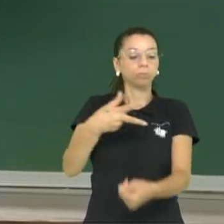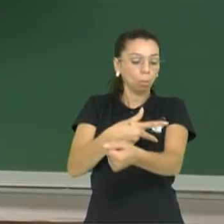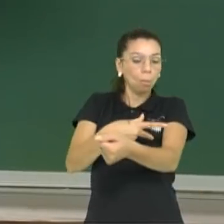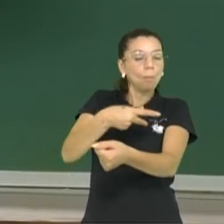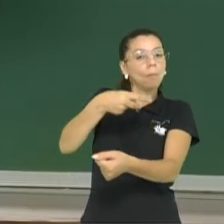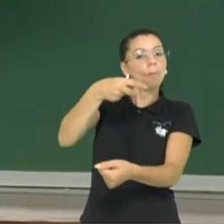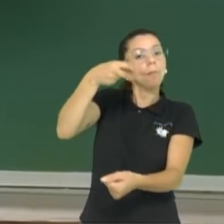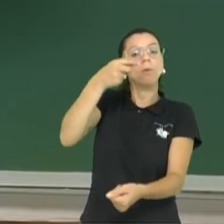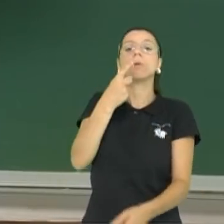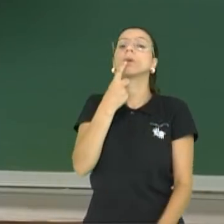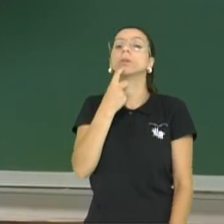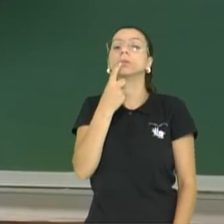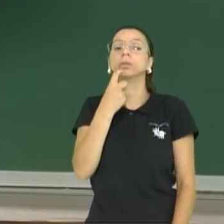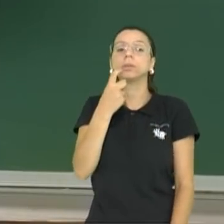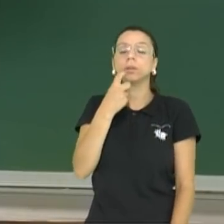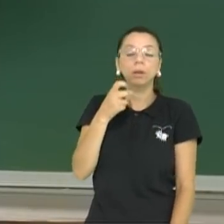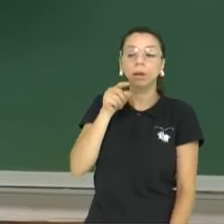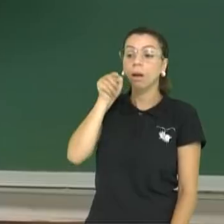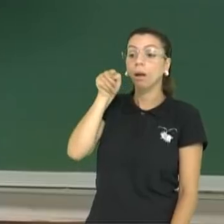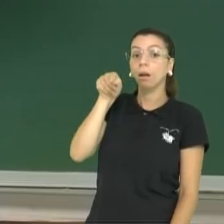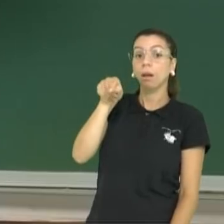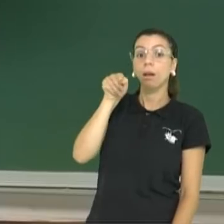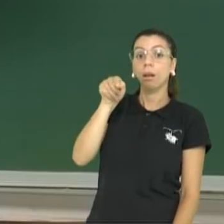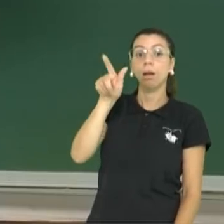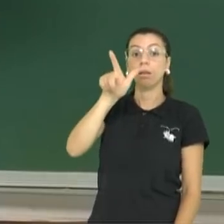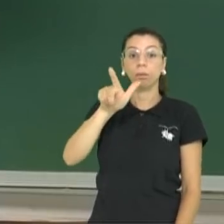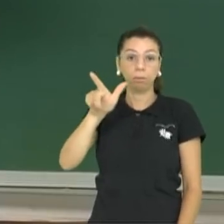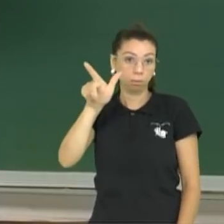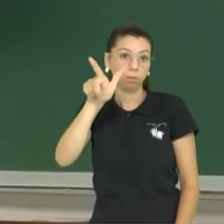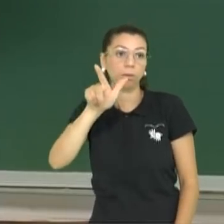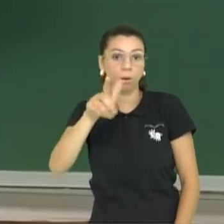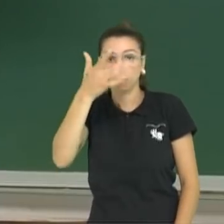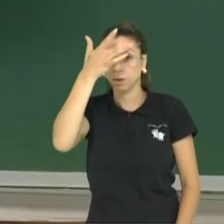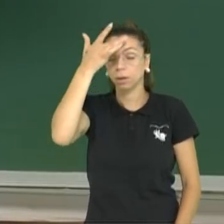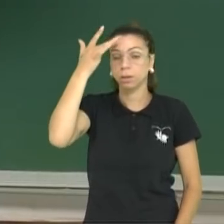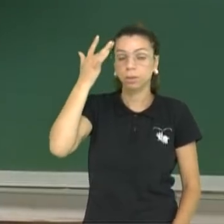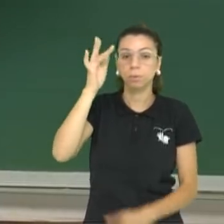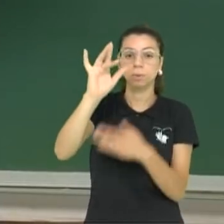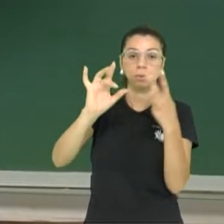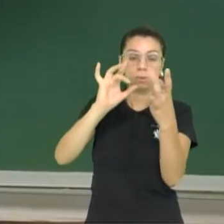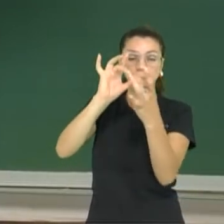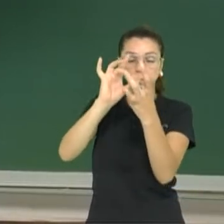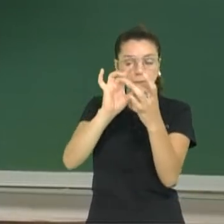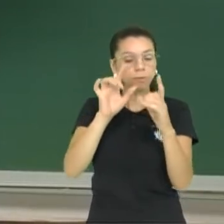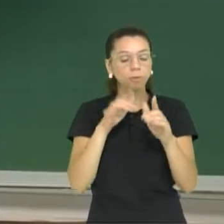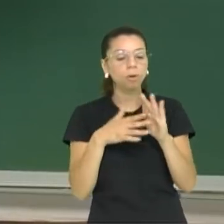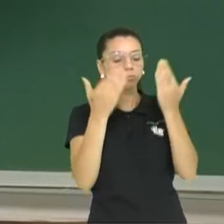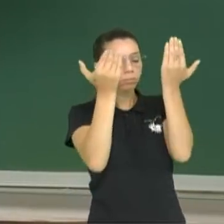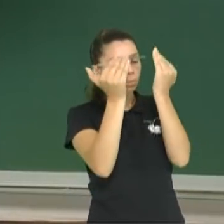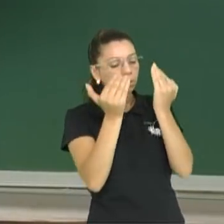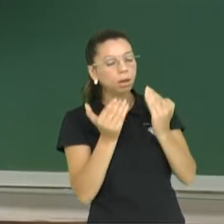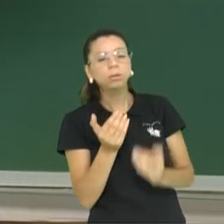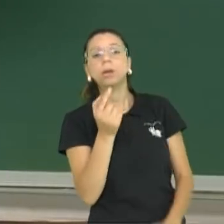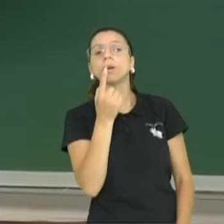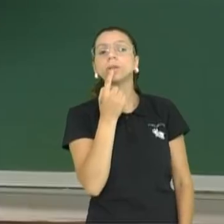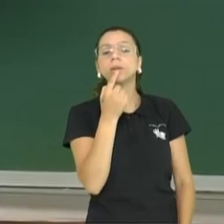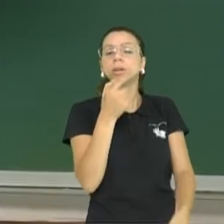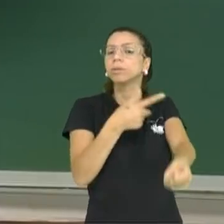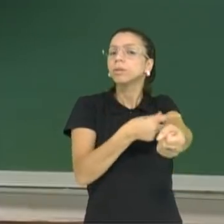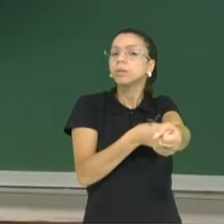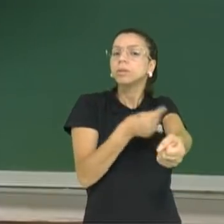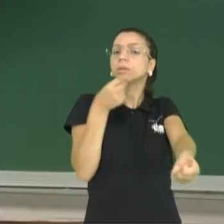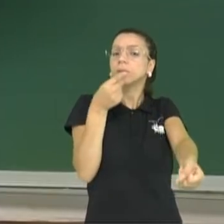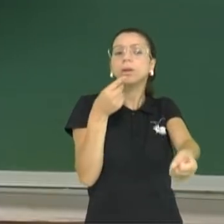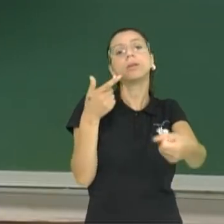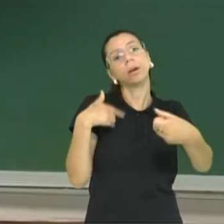nosso sangue. E lá no laboratório, né, as pessoas específicas vão o quê? Analisar esse sangue. O sangue